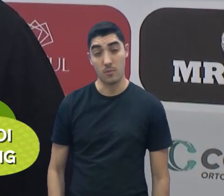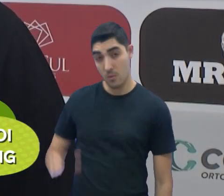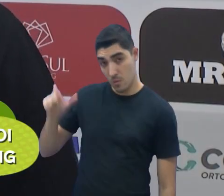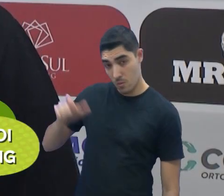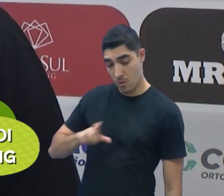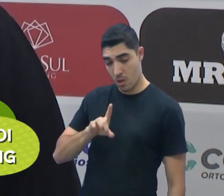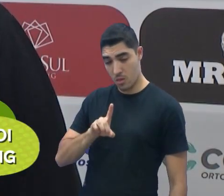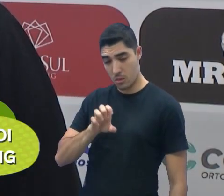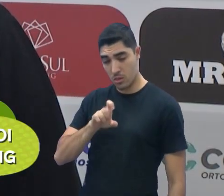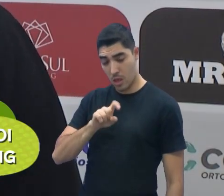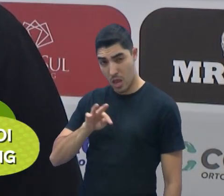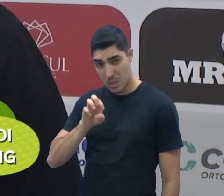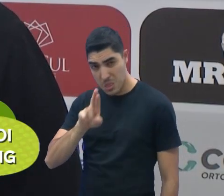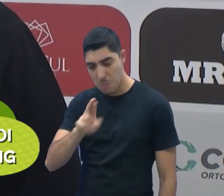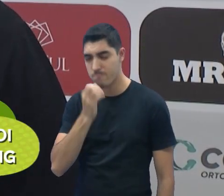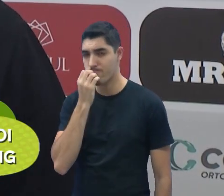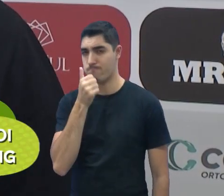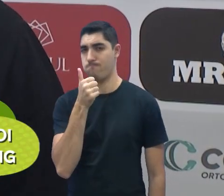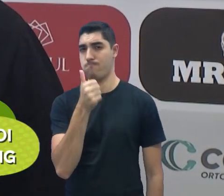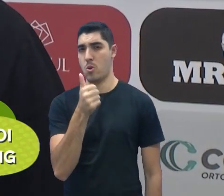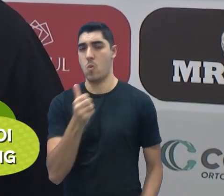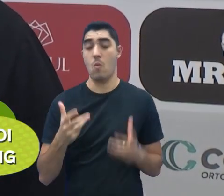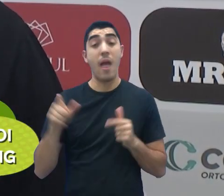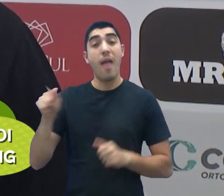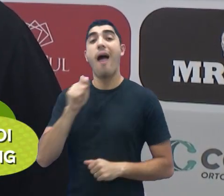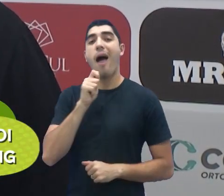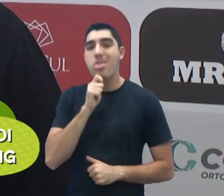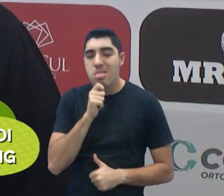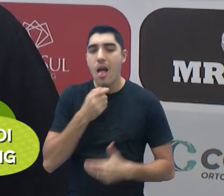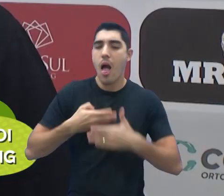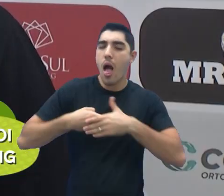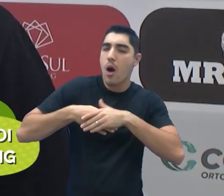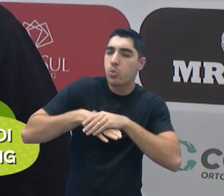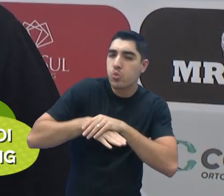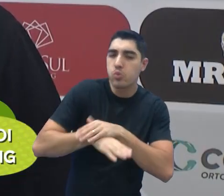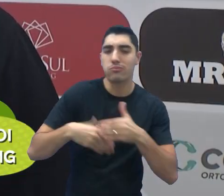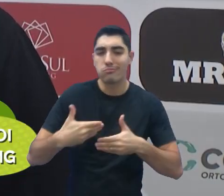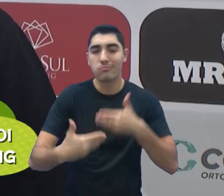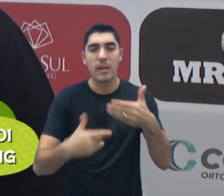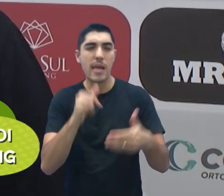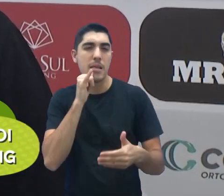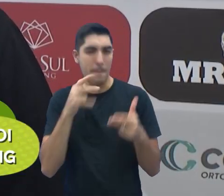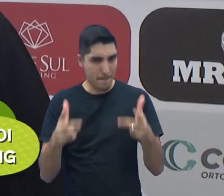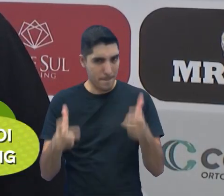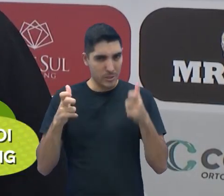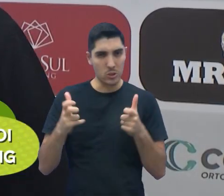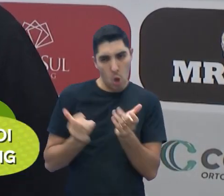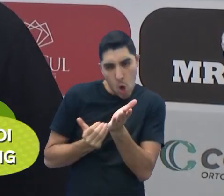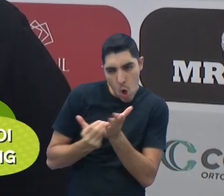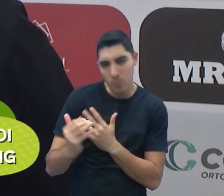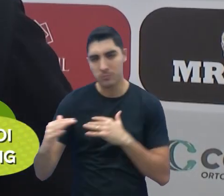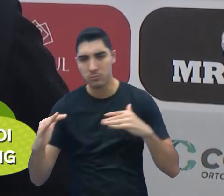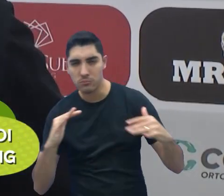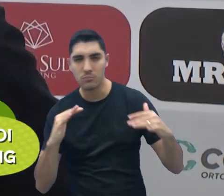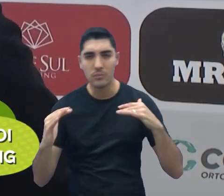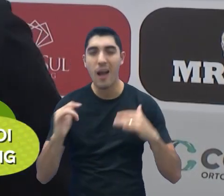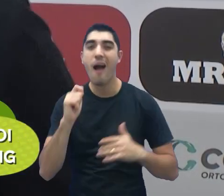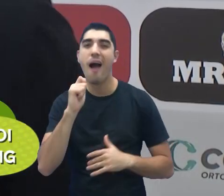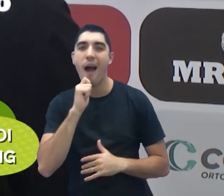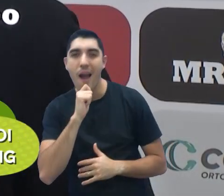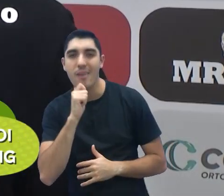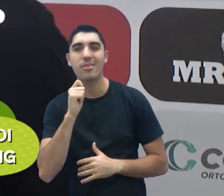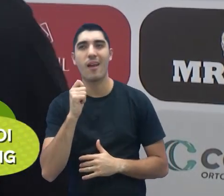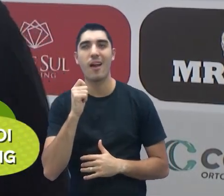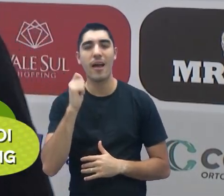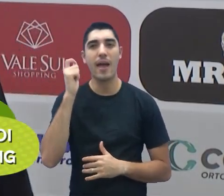muita qualidade, ainda se adaptando à equipe, né? Você vê que no começo do jogo ele ainda ficou escondido, ainda não tem não é